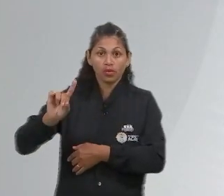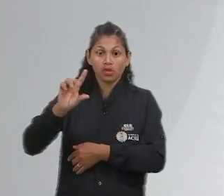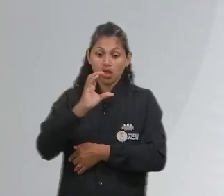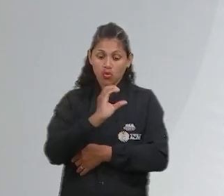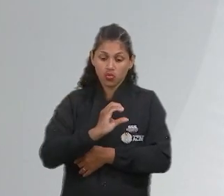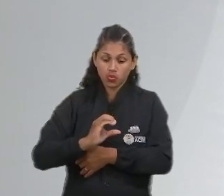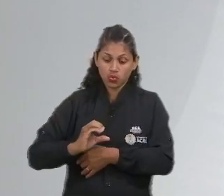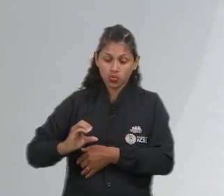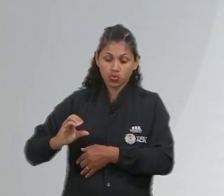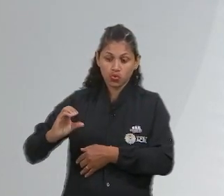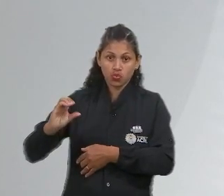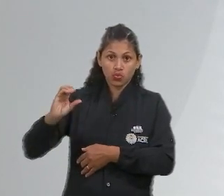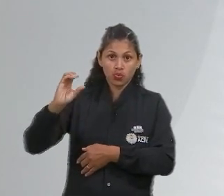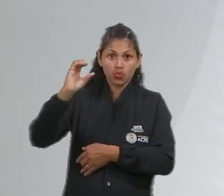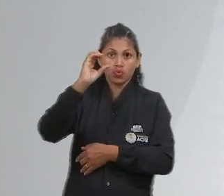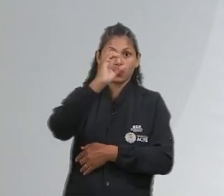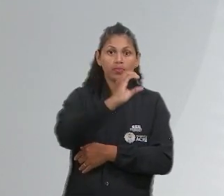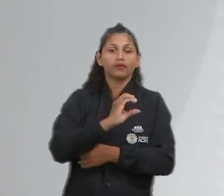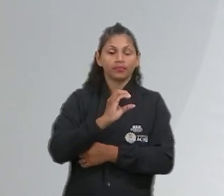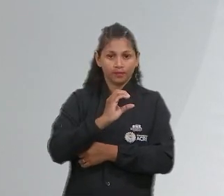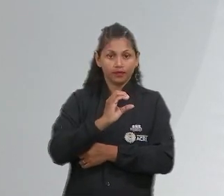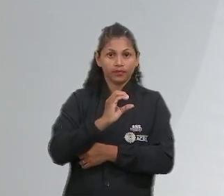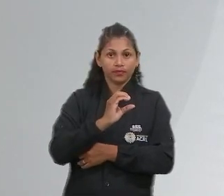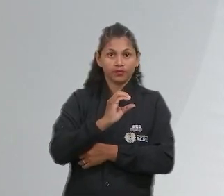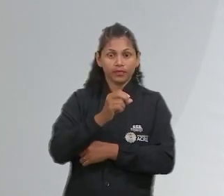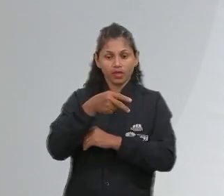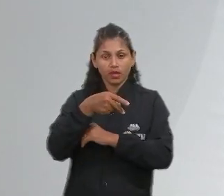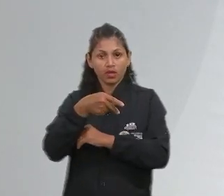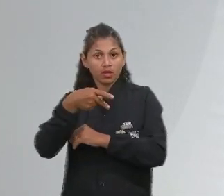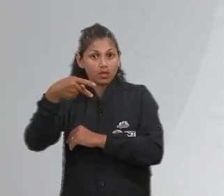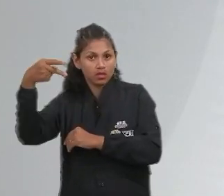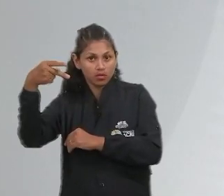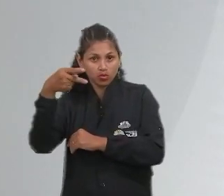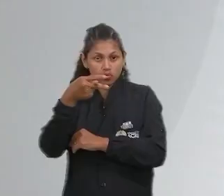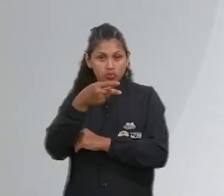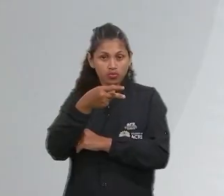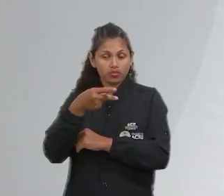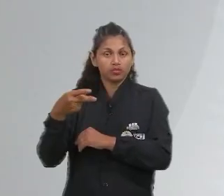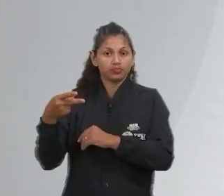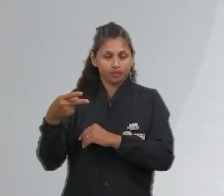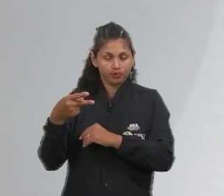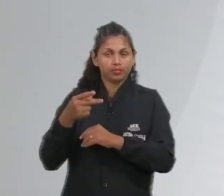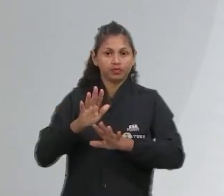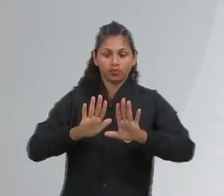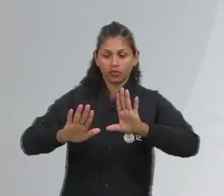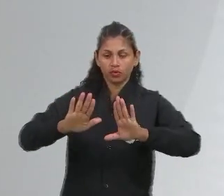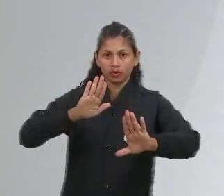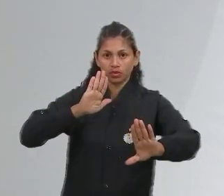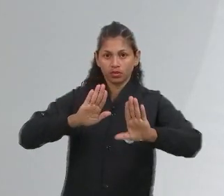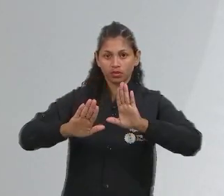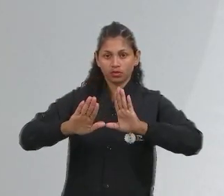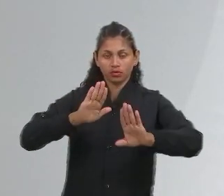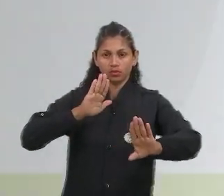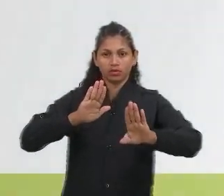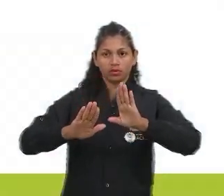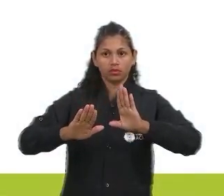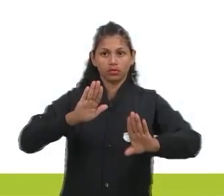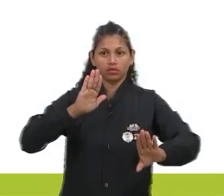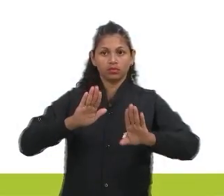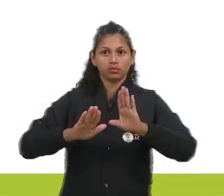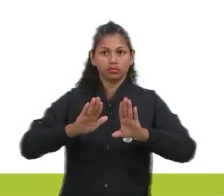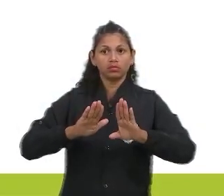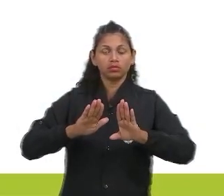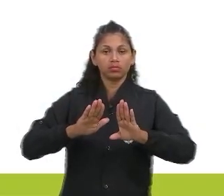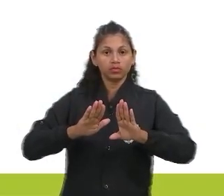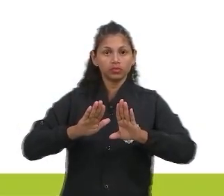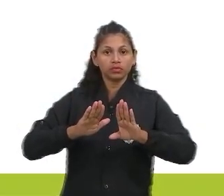carbonos e com ligações duplas intercaladas entre elas. A estrutura aqui ela já está sendo bem